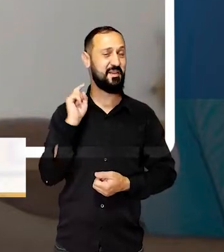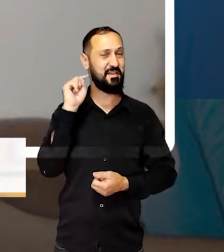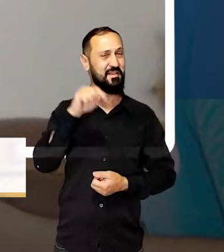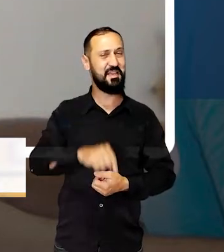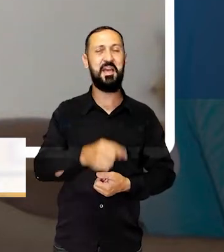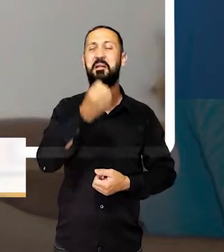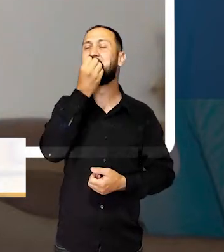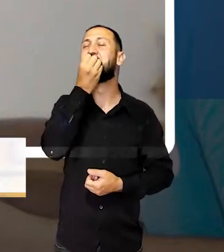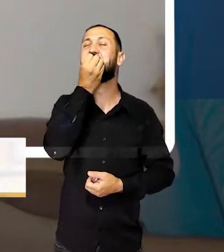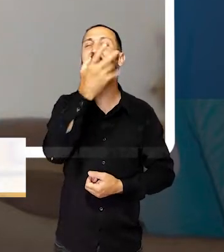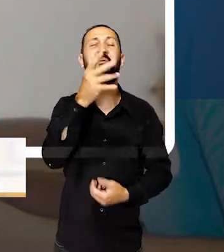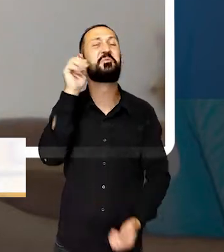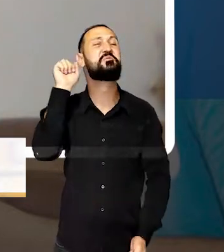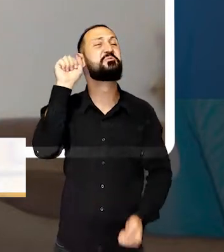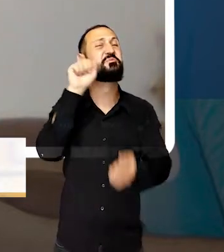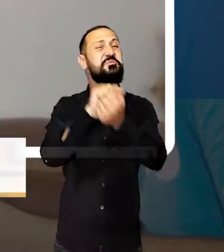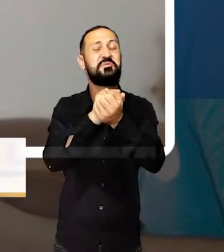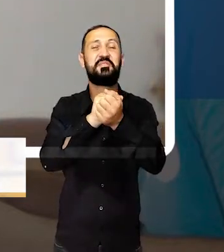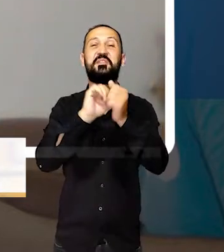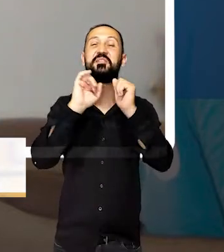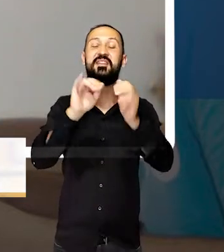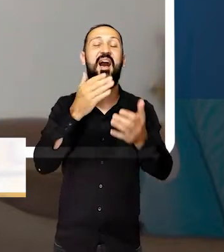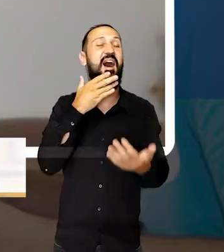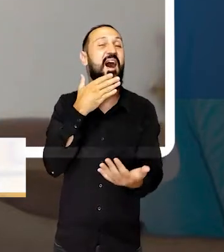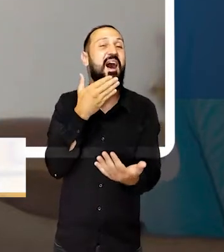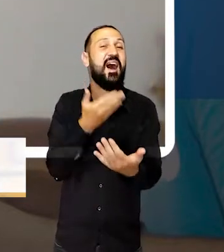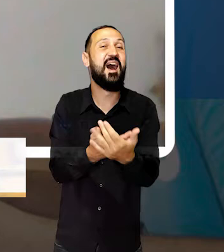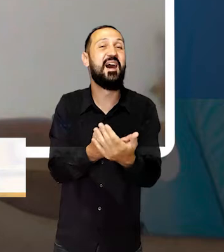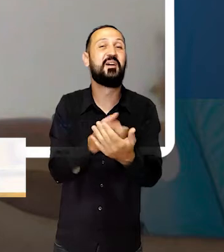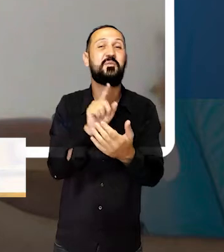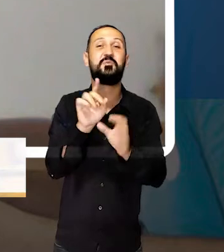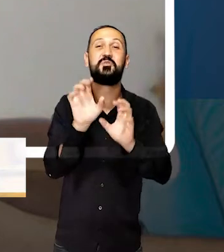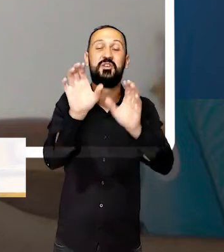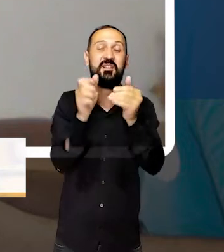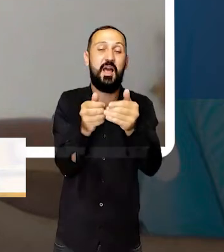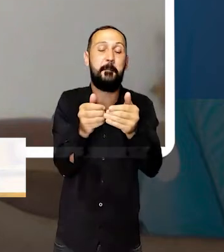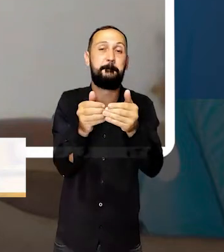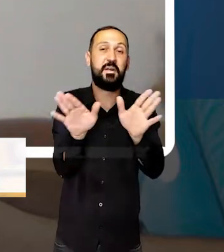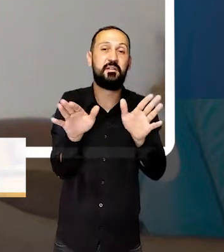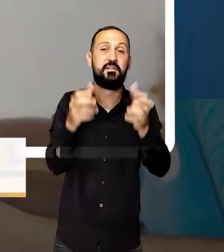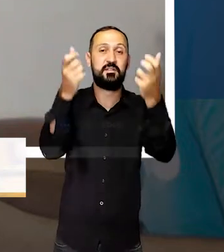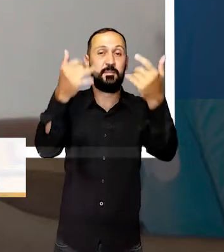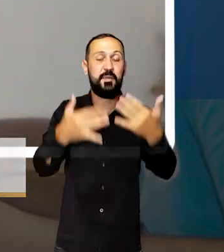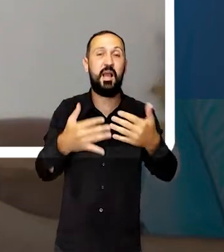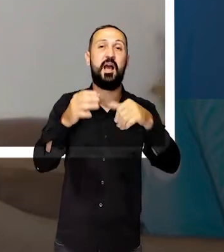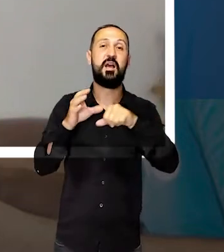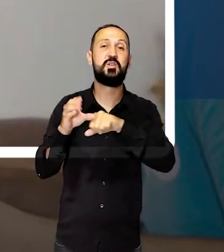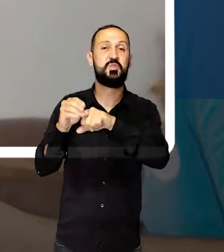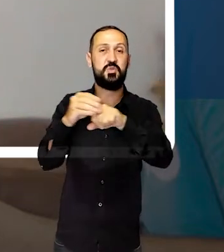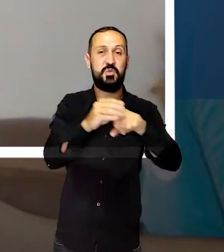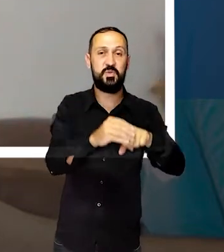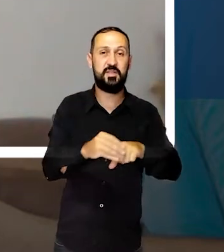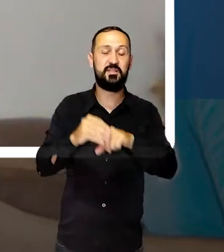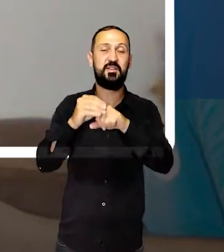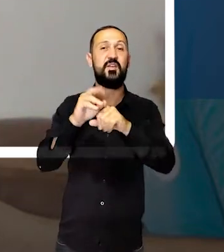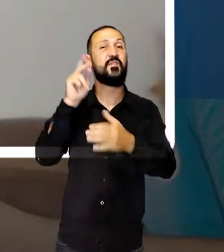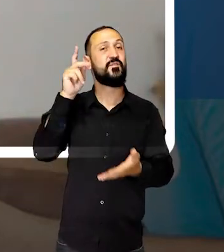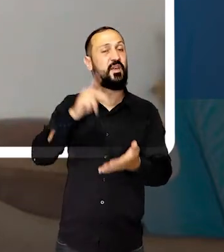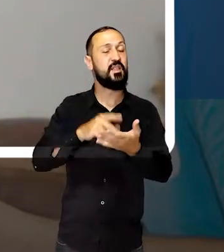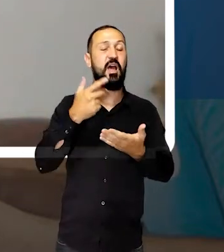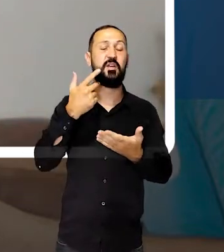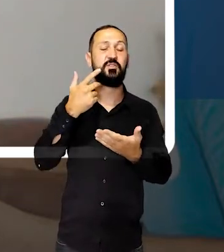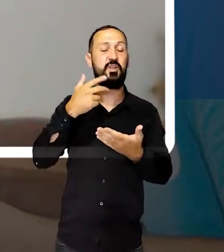estar aqui com você e já fiquei encantada com a sua abertura. Falar de conhecimento e